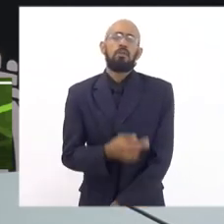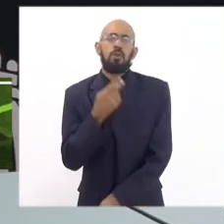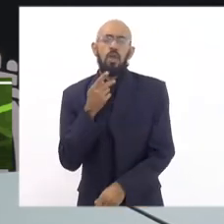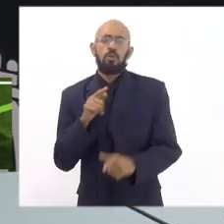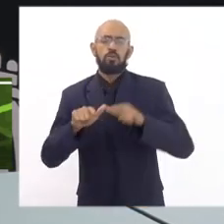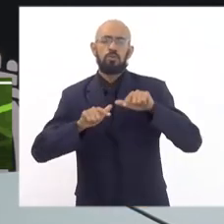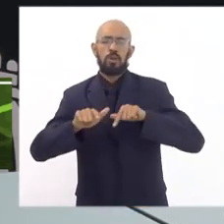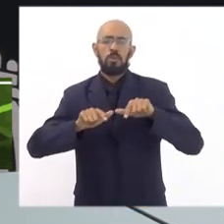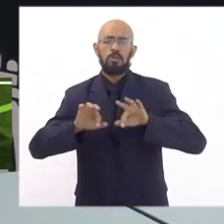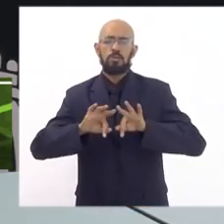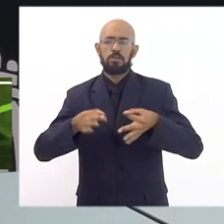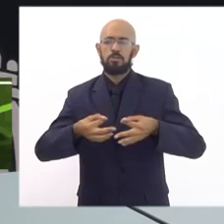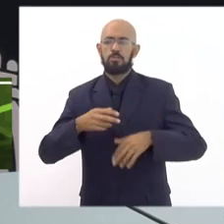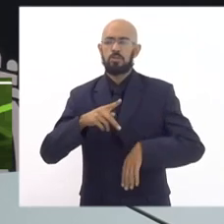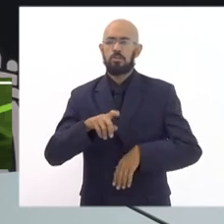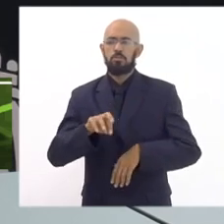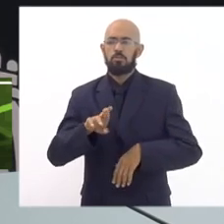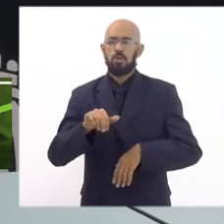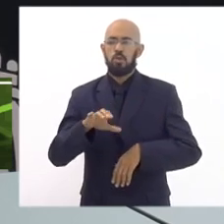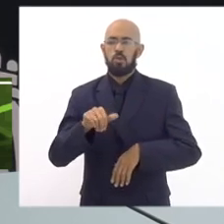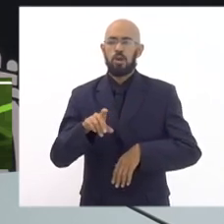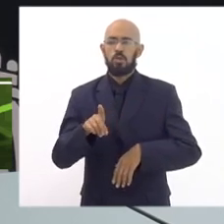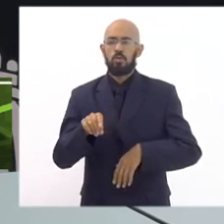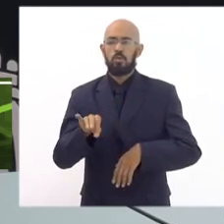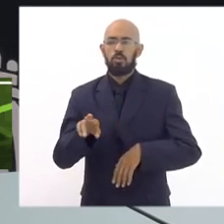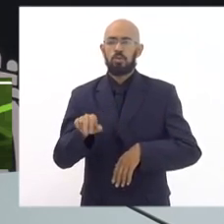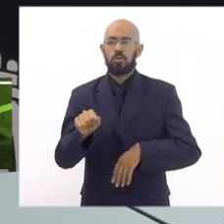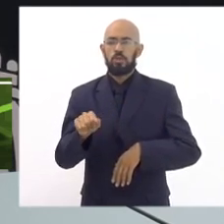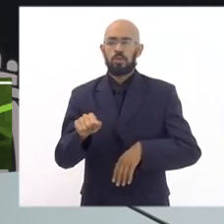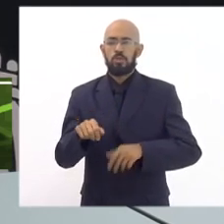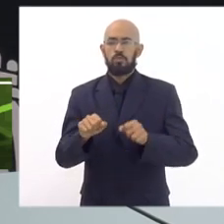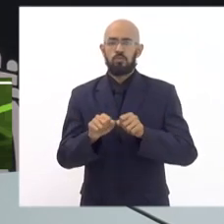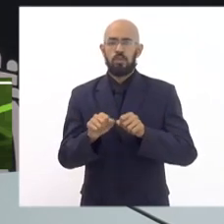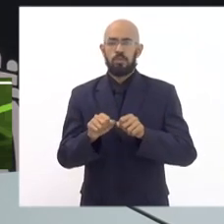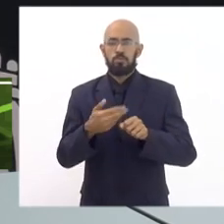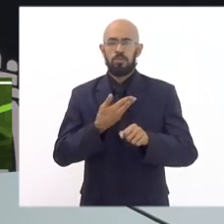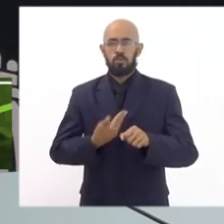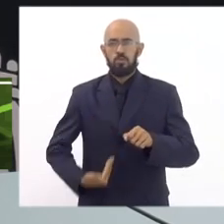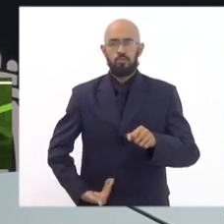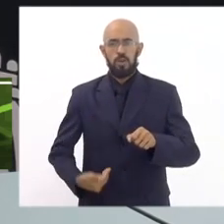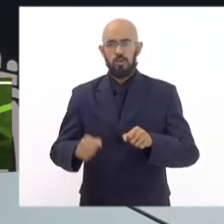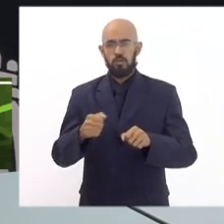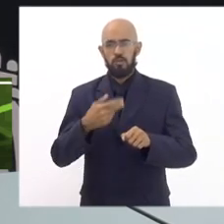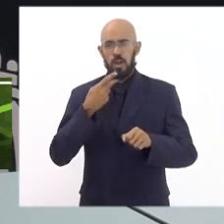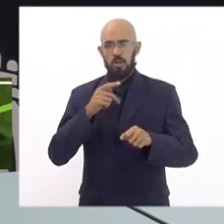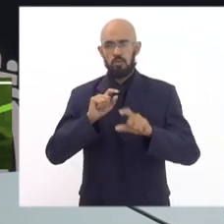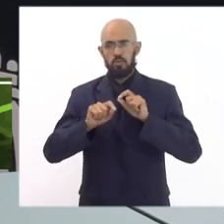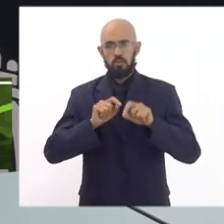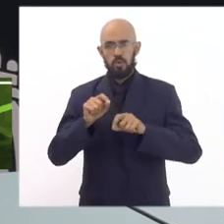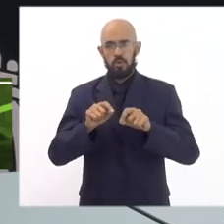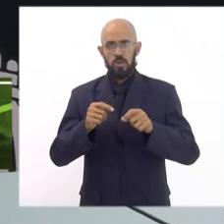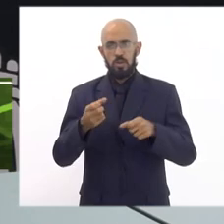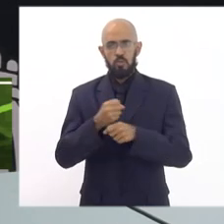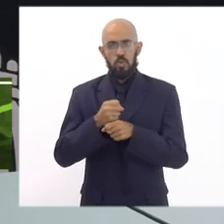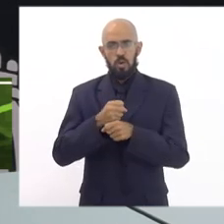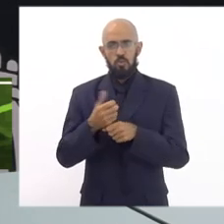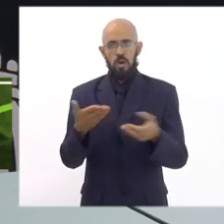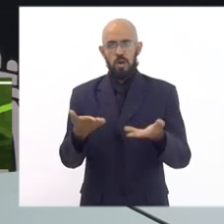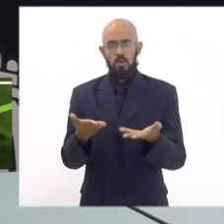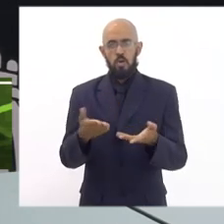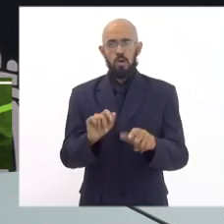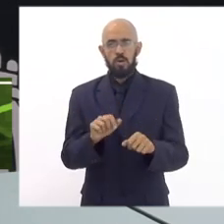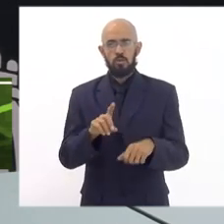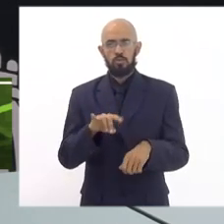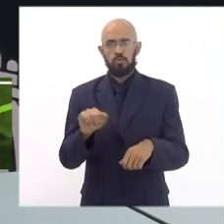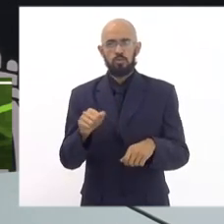a procuradoria tinha produzido para o próprio governo, dizendo, neste ano, as datas que